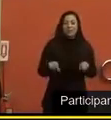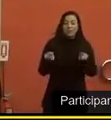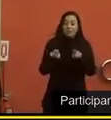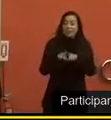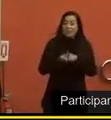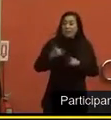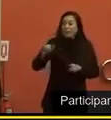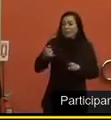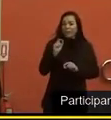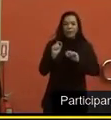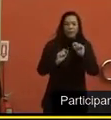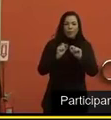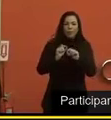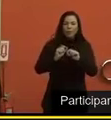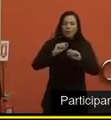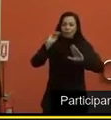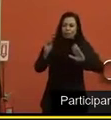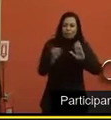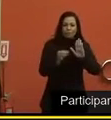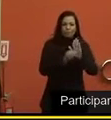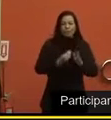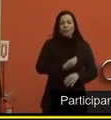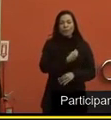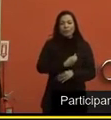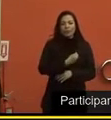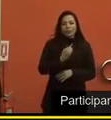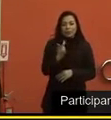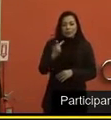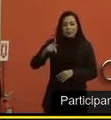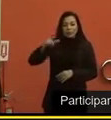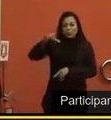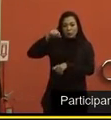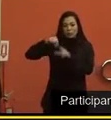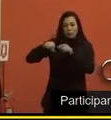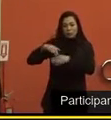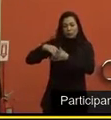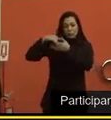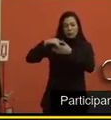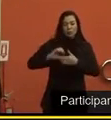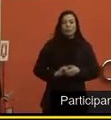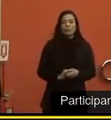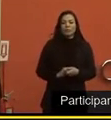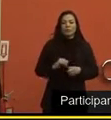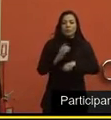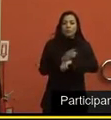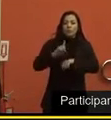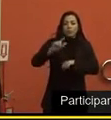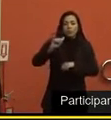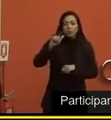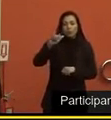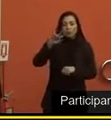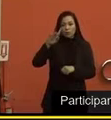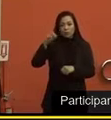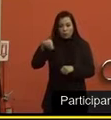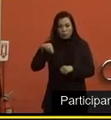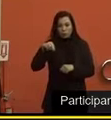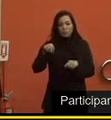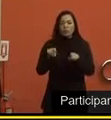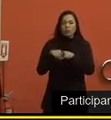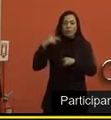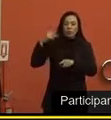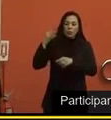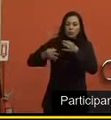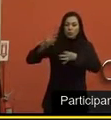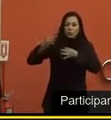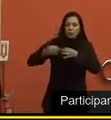Também aproveitamos e registramos a presença das seguintes autoridades: doutor Ailton José da Silva, procurador